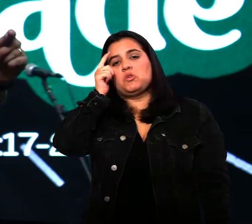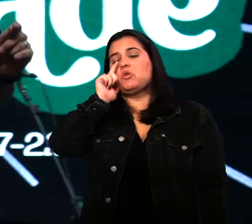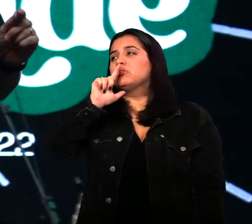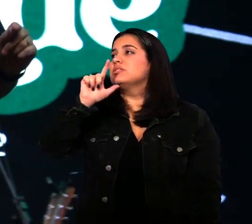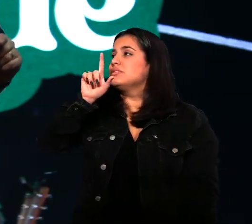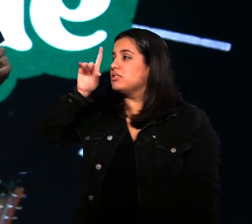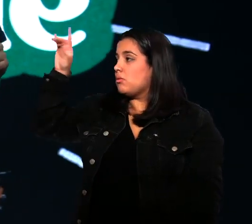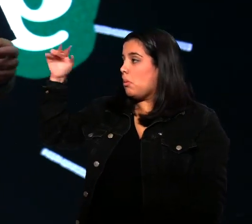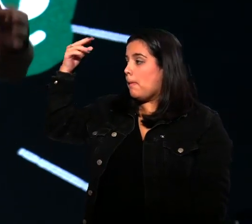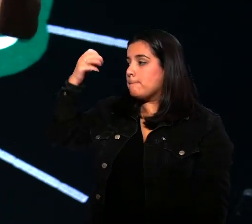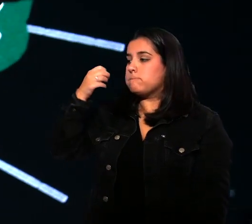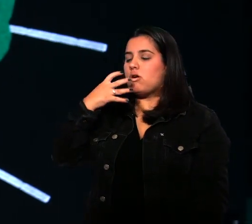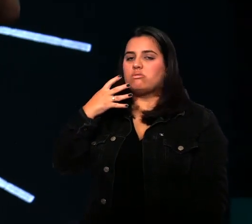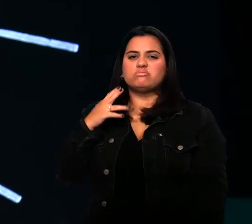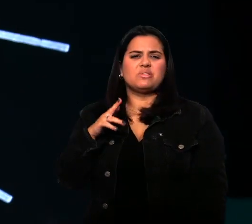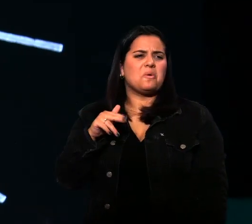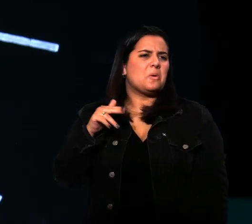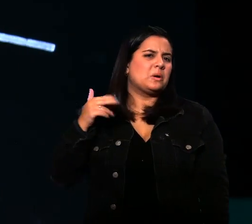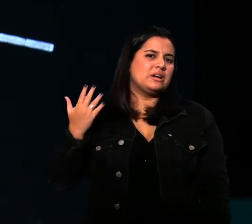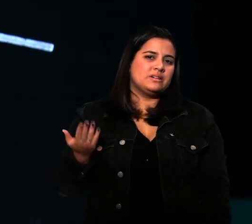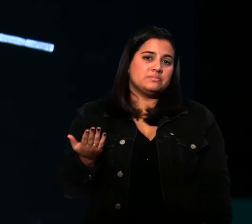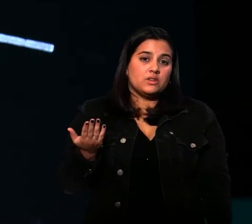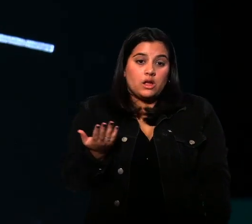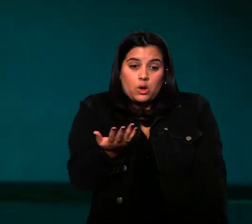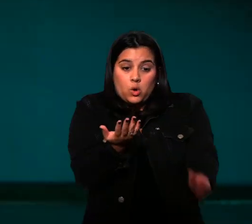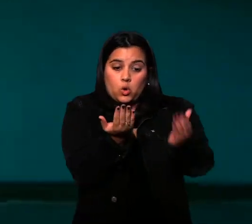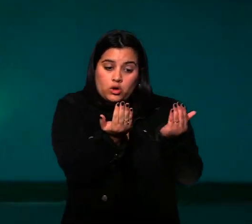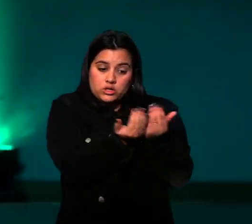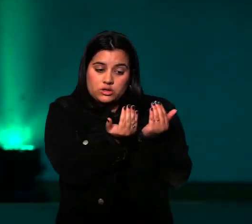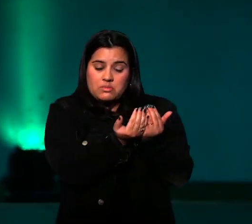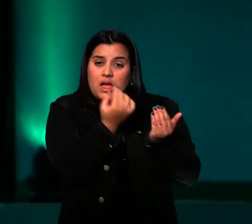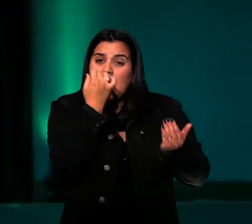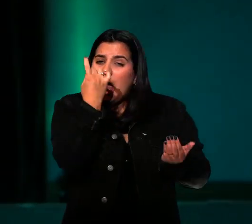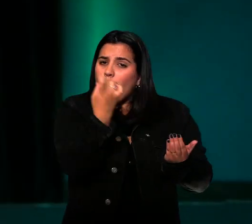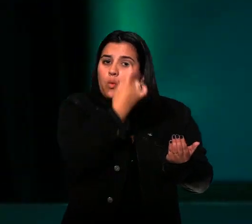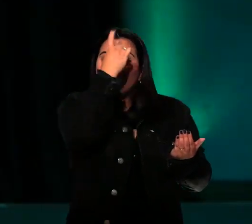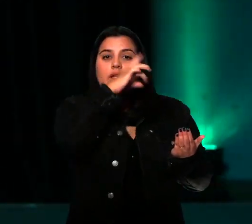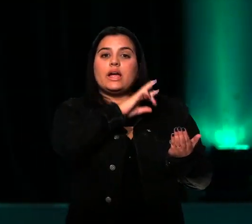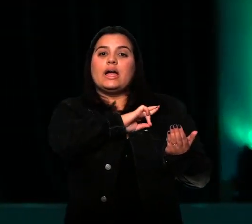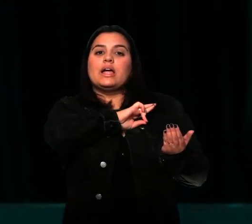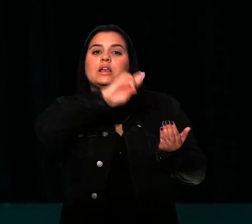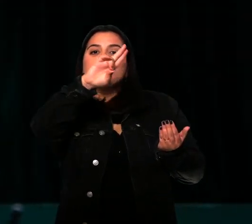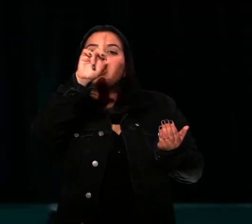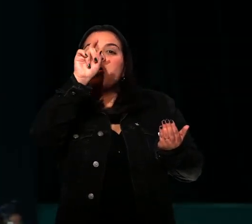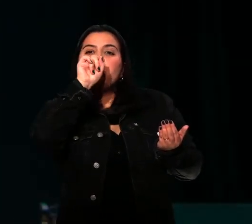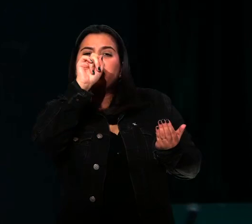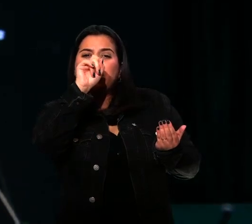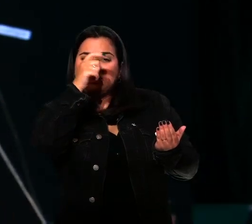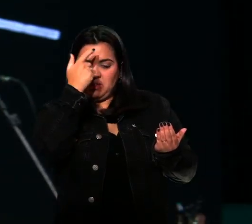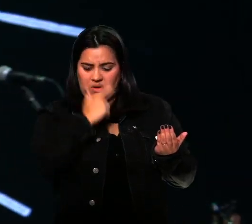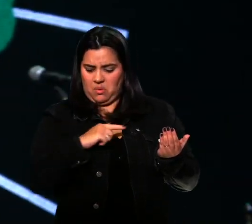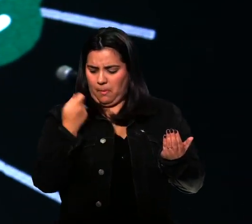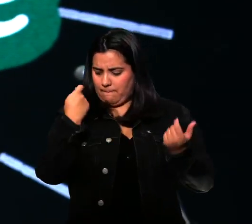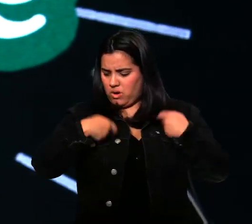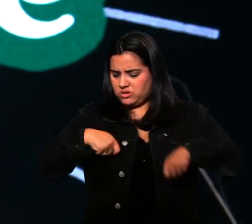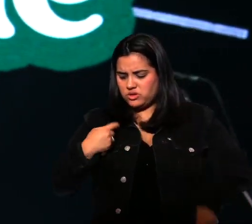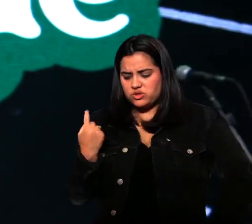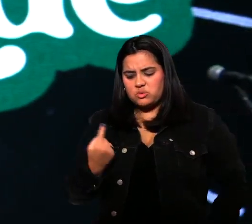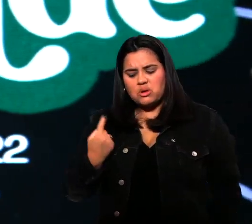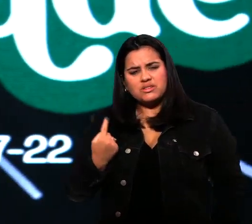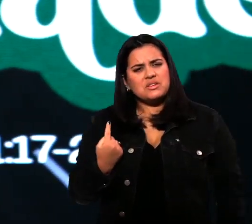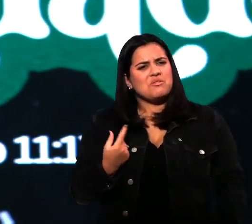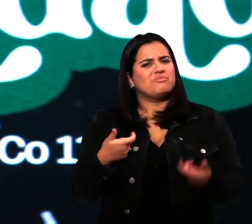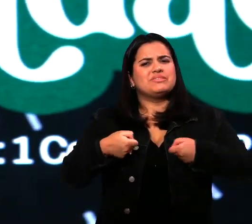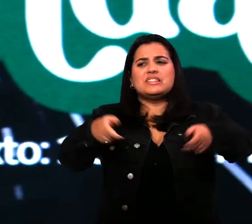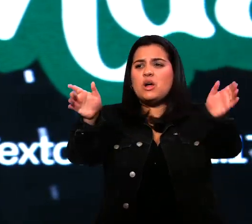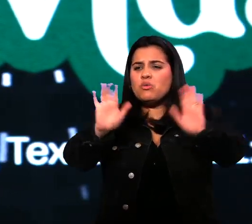única religião em que eu não consigo, por mais que eu queira, crescer em tudo sozinho. Eu preciso dos meus irmãos